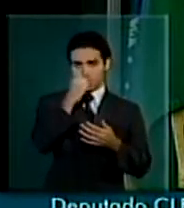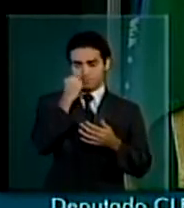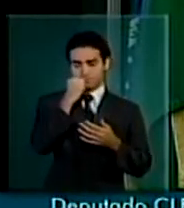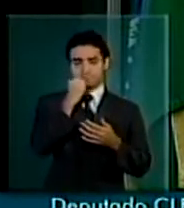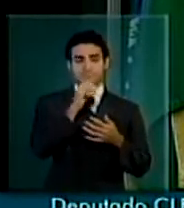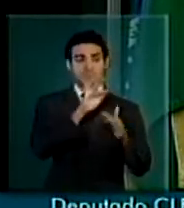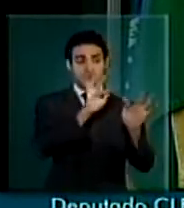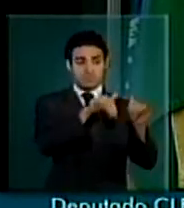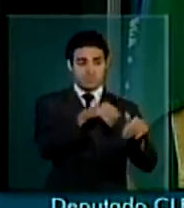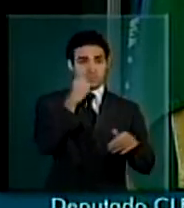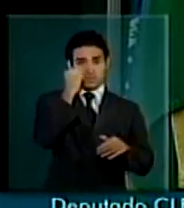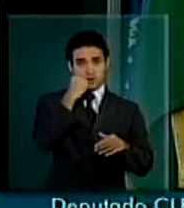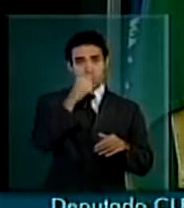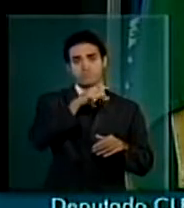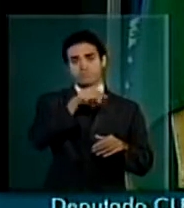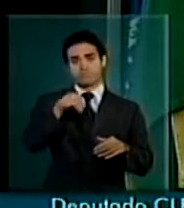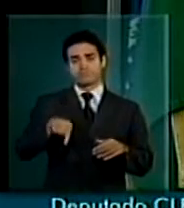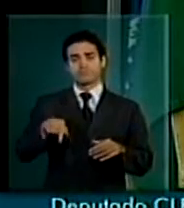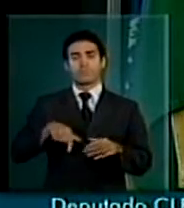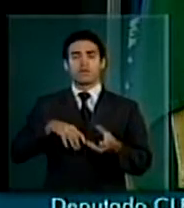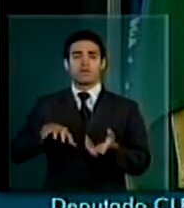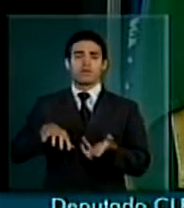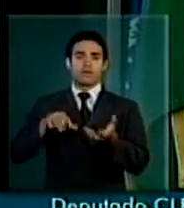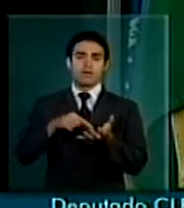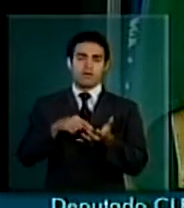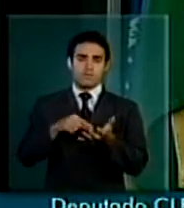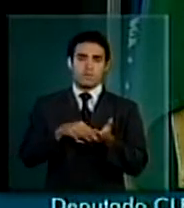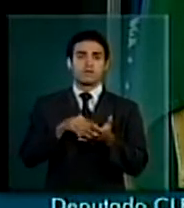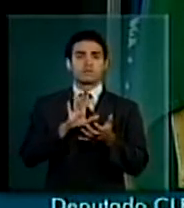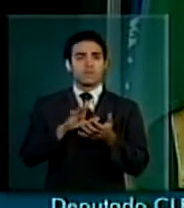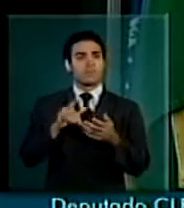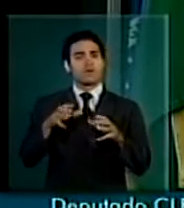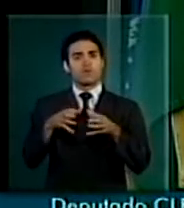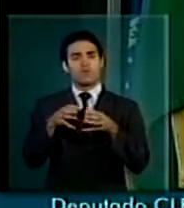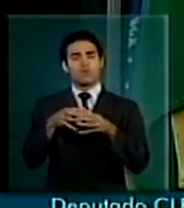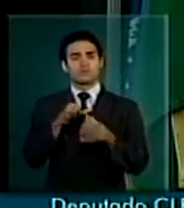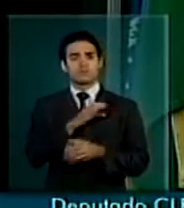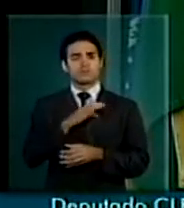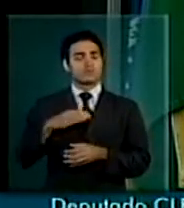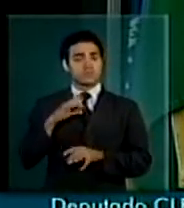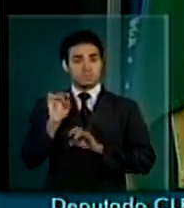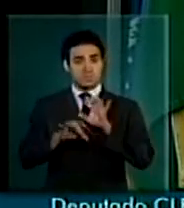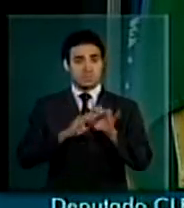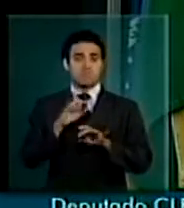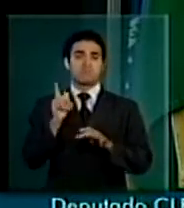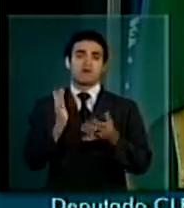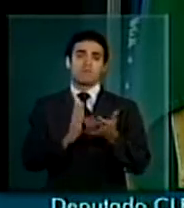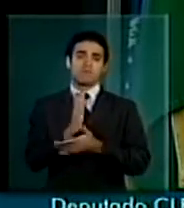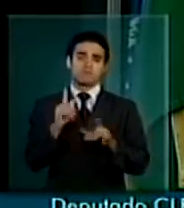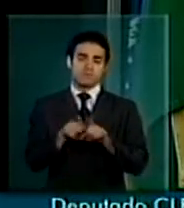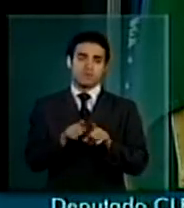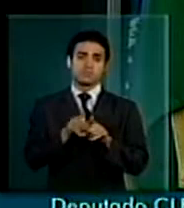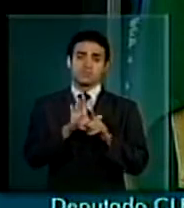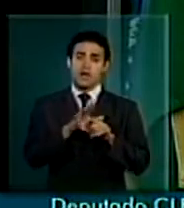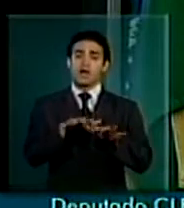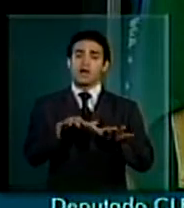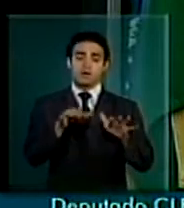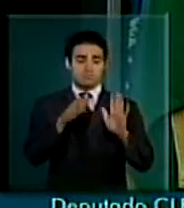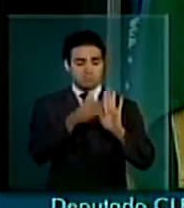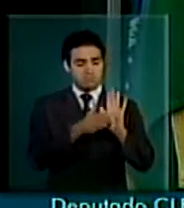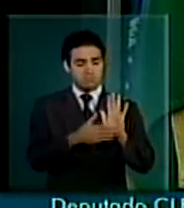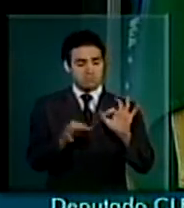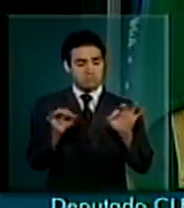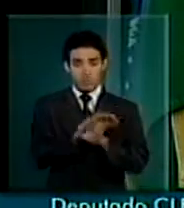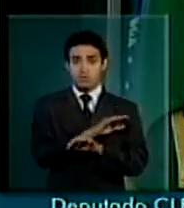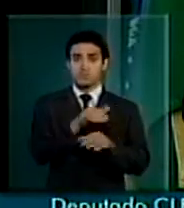especial constituída por esta casa também aprovou o PL 01-2007. Está pronto para votação. Só que, infelizmente, já veio a